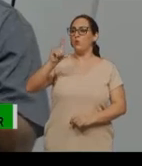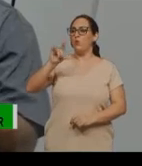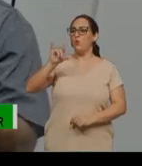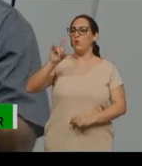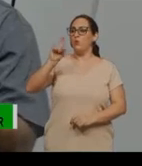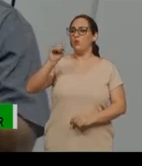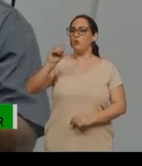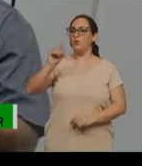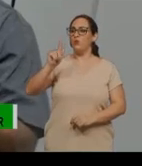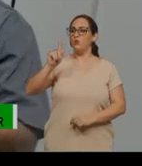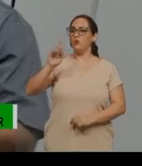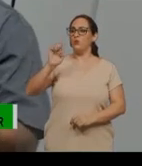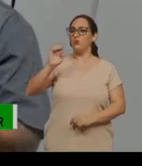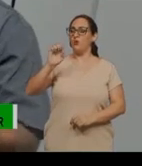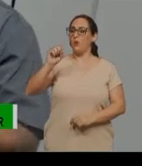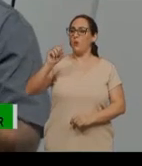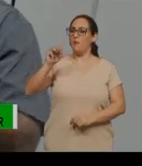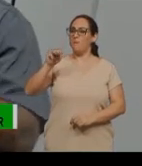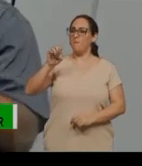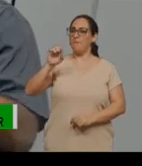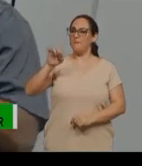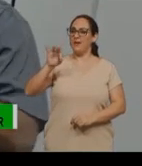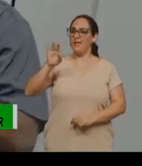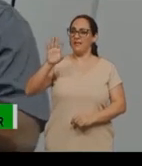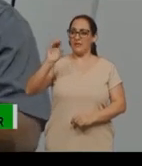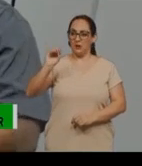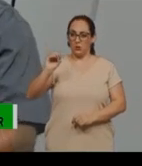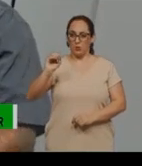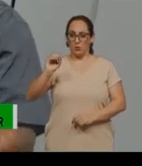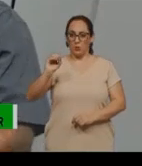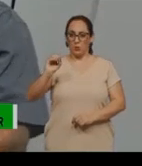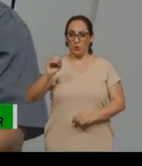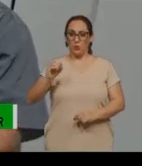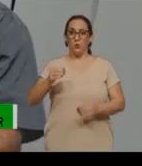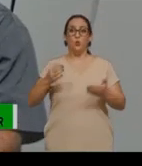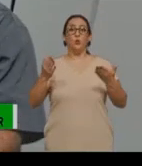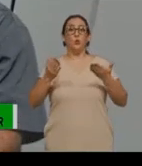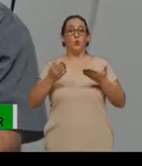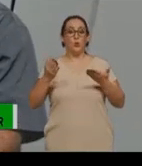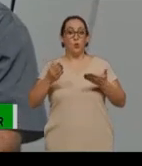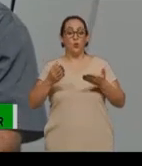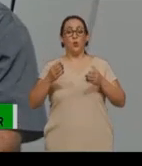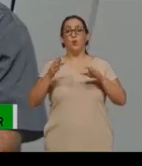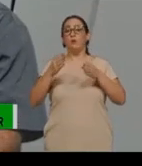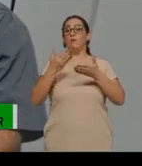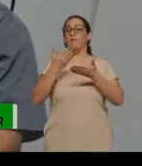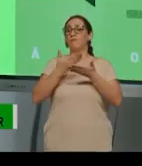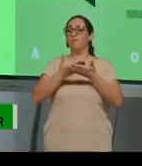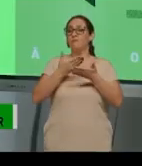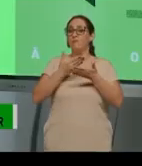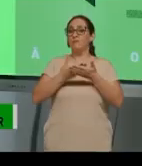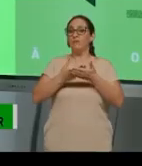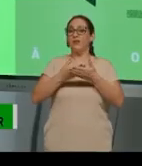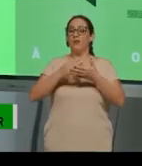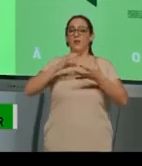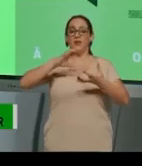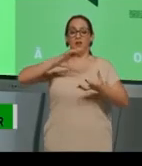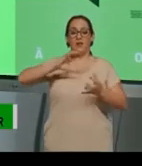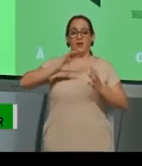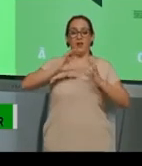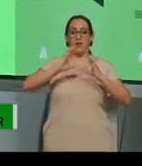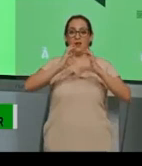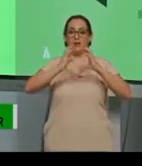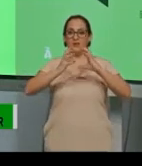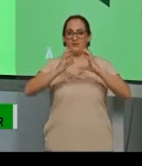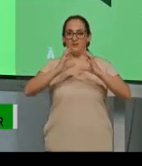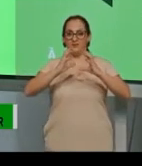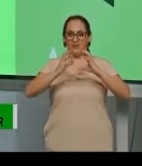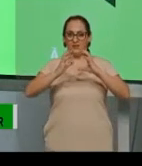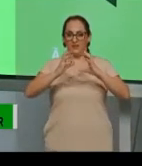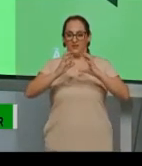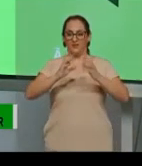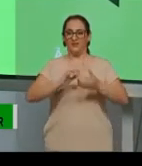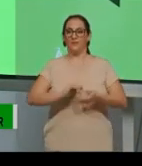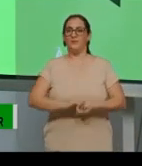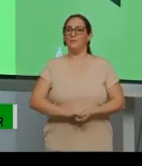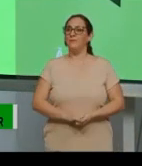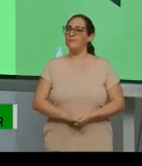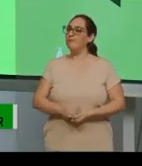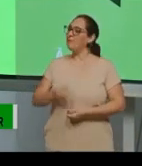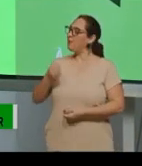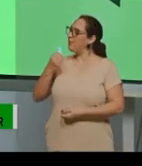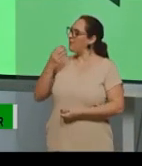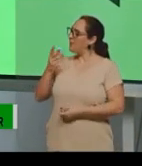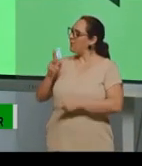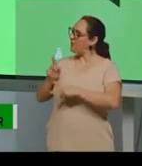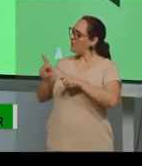prisma, cilindro, cone e pirâmide. E agora estamos estudando esfera. Excelente, professor. Tudo bem, professora Silvana?